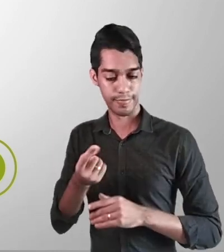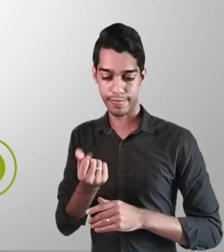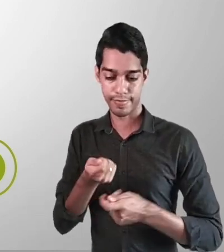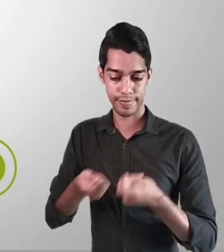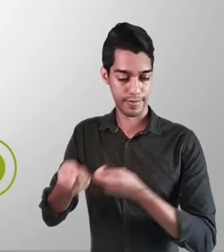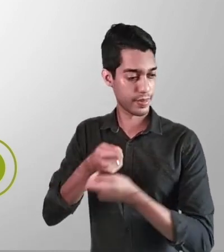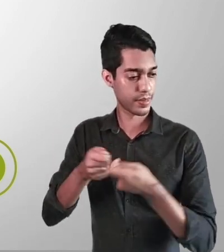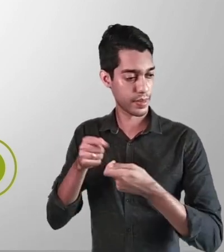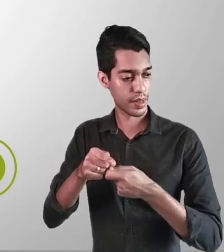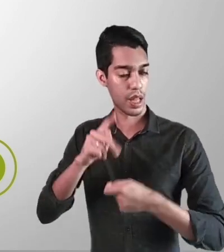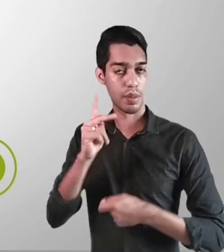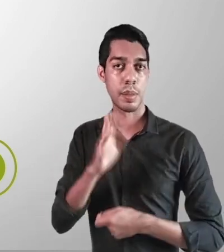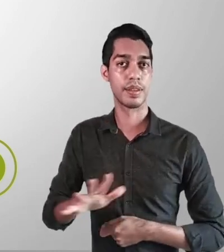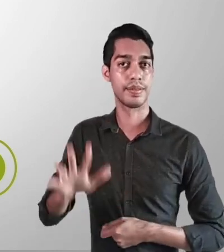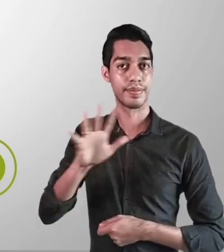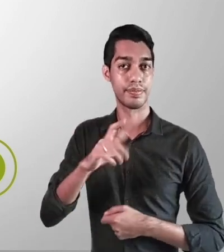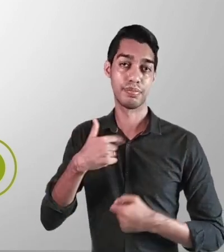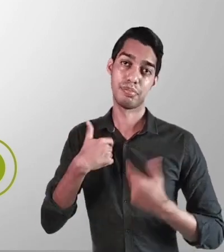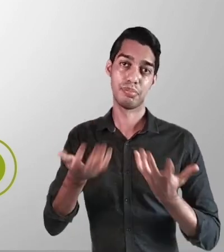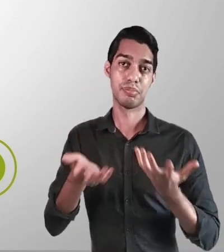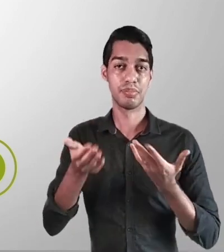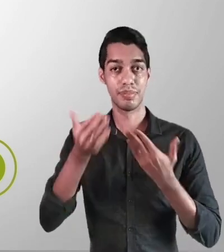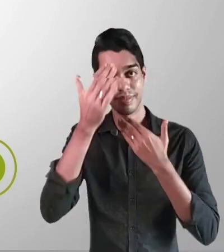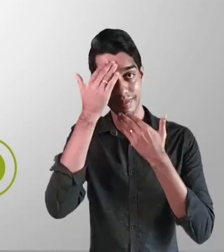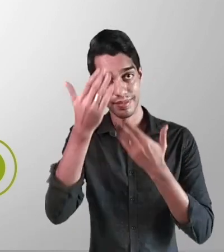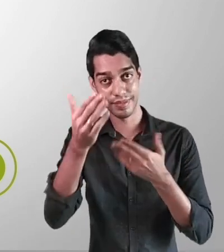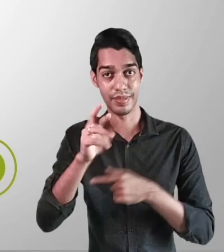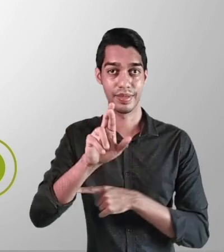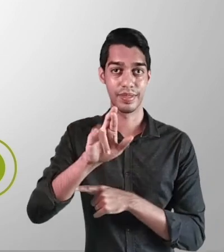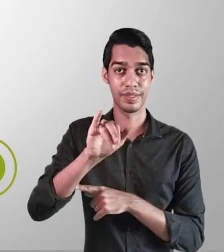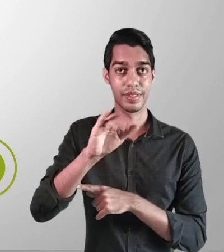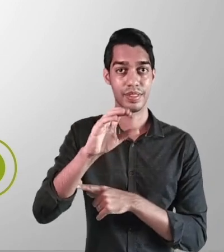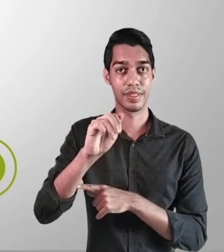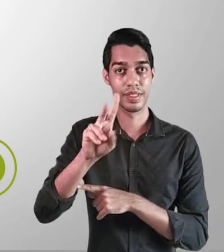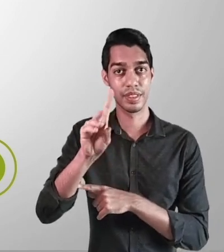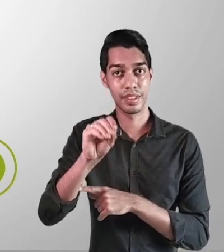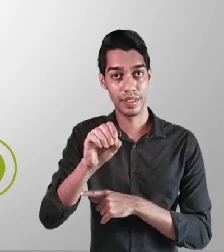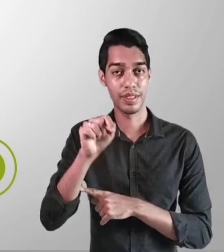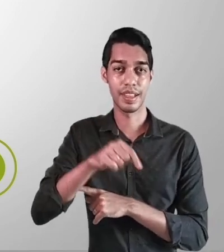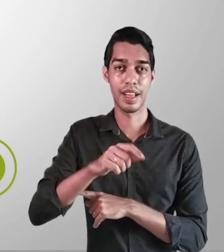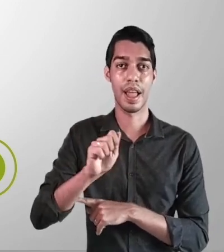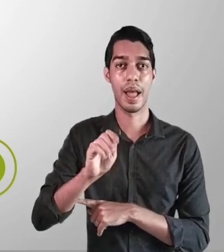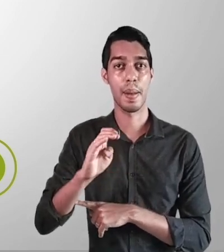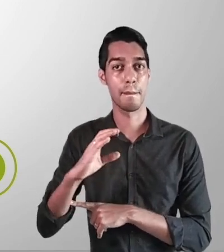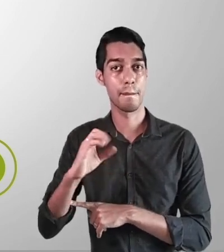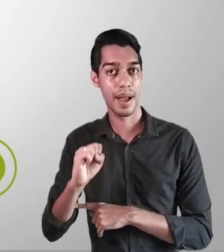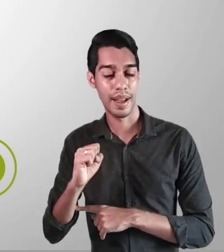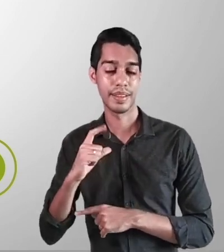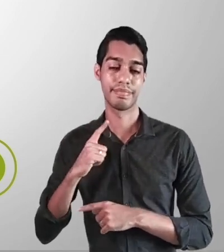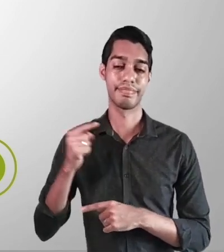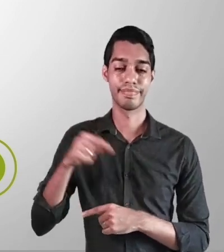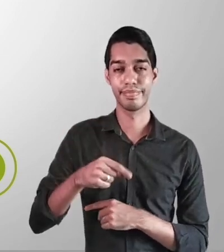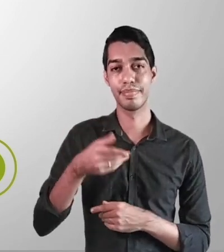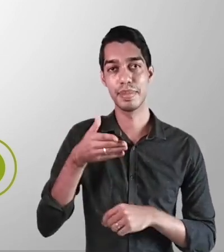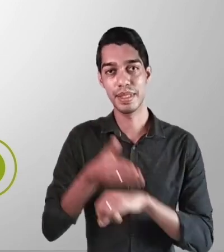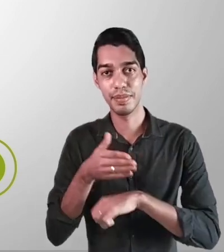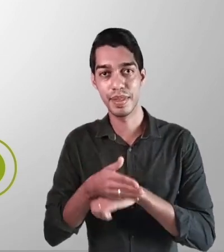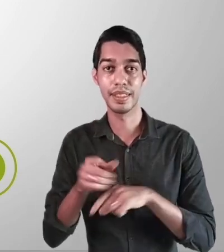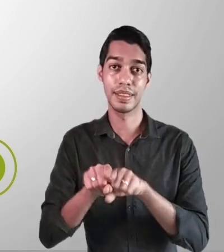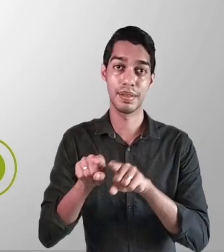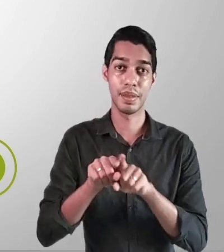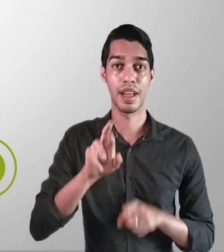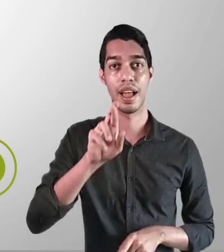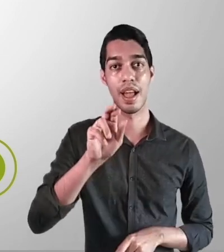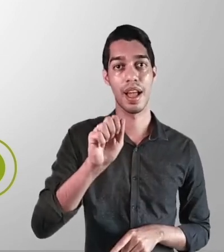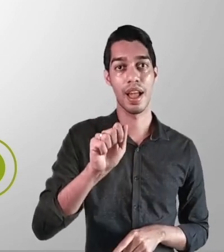sistema financeiro nacional. Então, quero agradecer, Ricardo, pela oportunidade que a ABECS nos deu de participar. Quero agradecer aqui ao Raul, que é o companheiro de